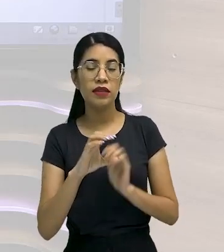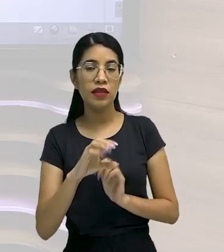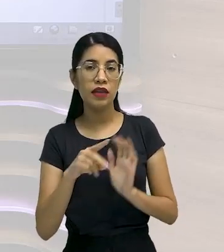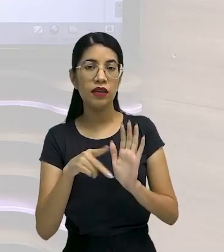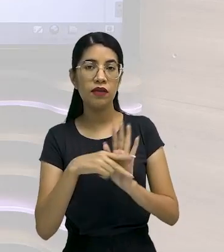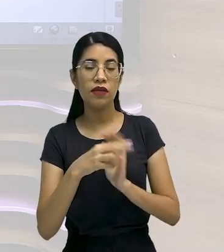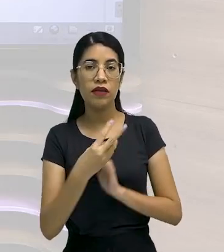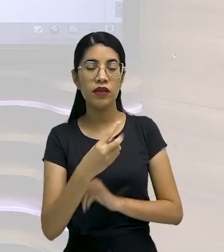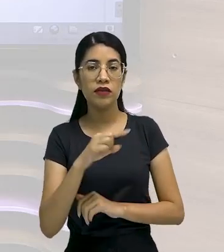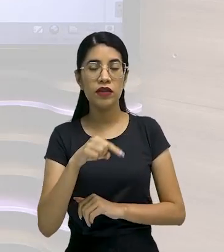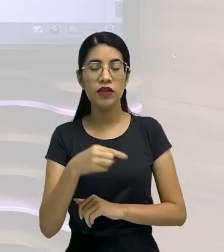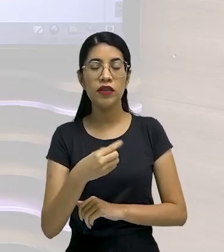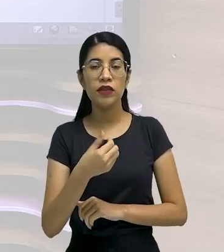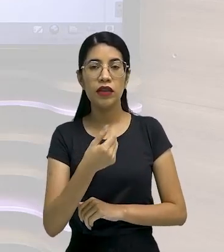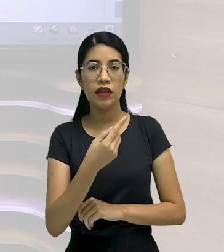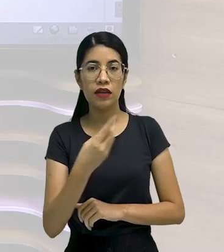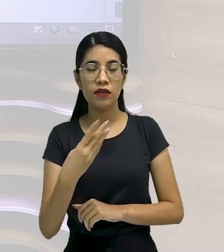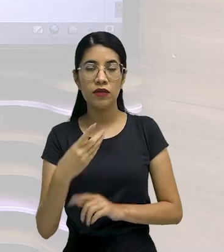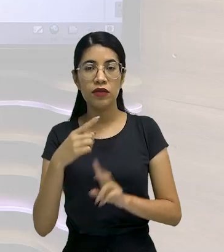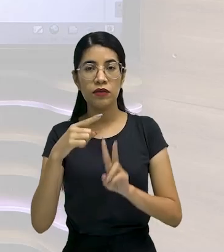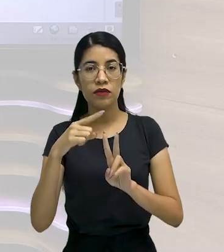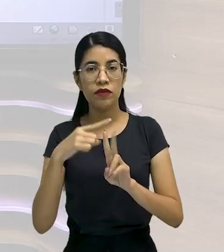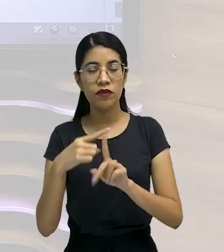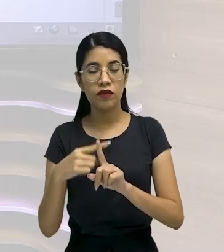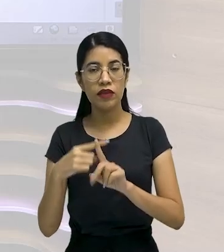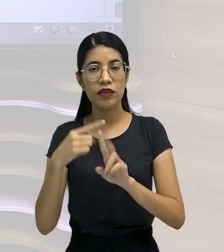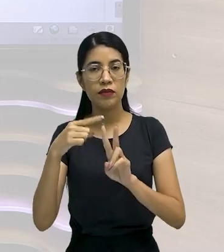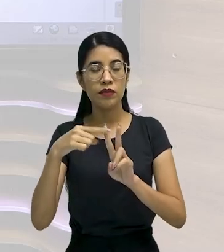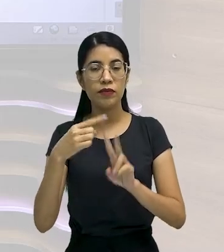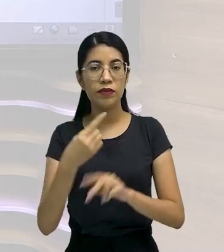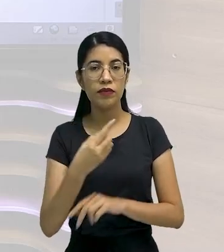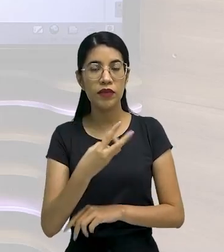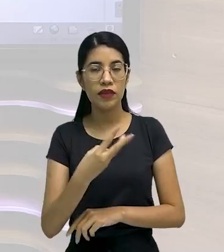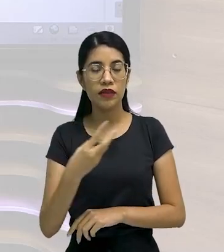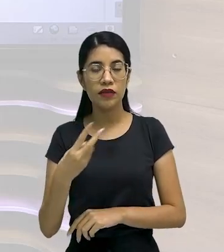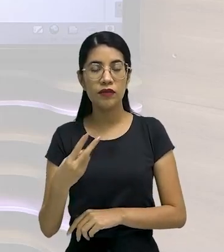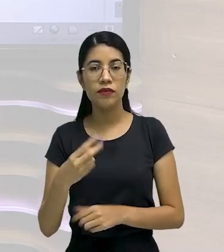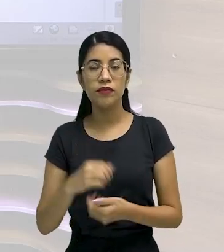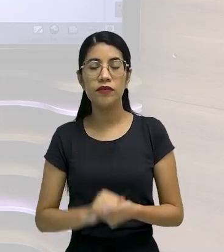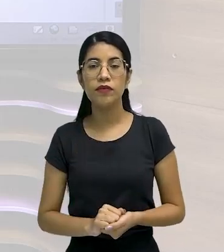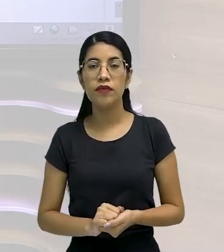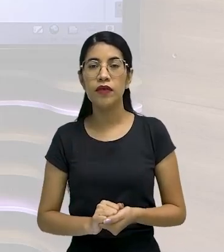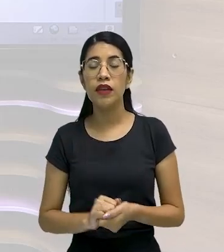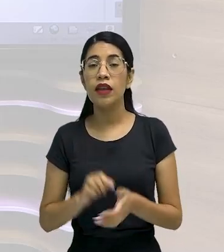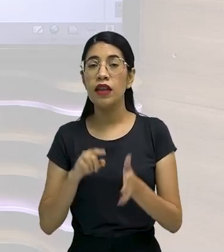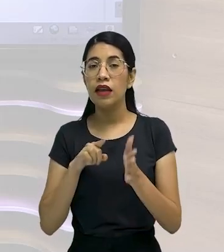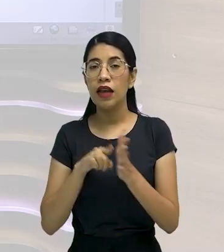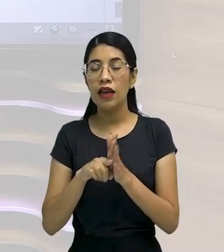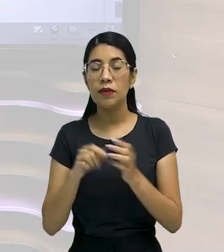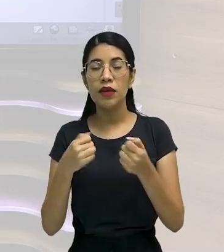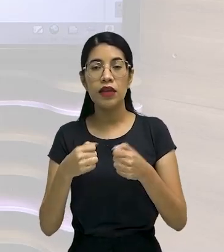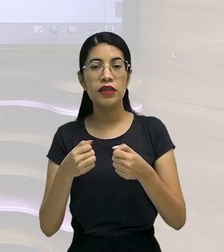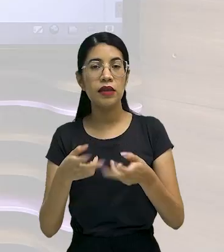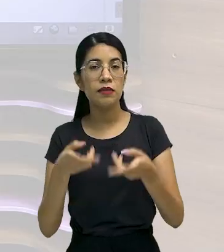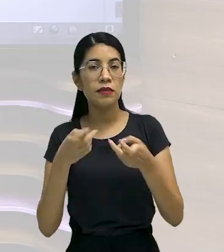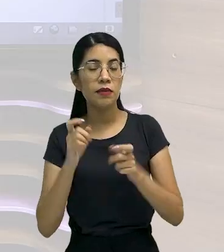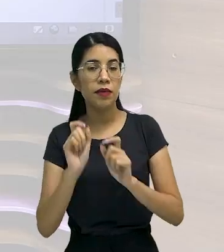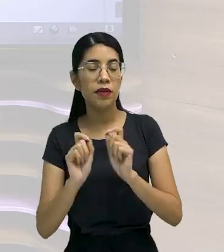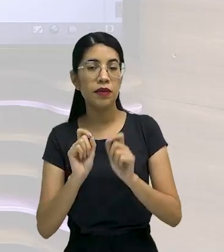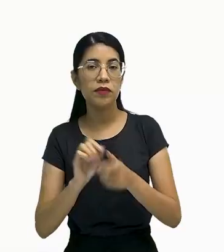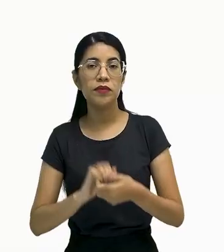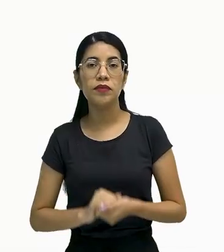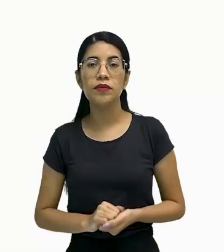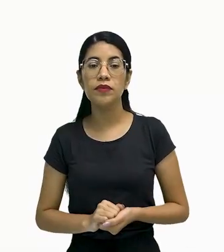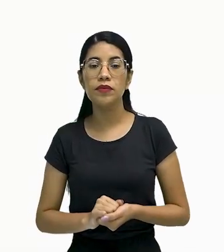3,14, que multiplica a raiz quadrada de 32. Nessa questão, é importante a gente perceber o seguinte. Vamos voltar aqui para a